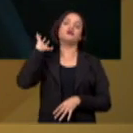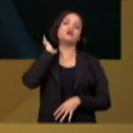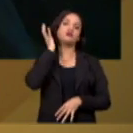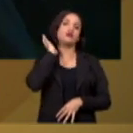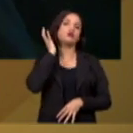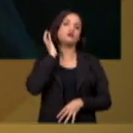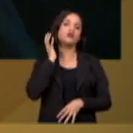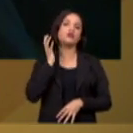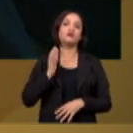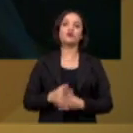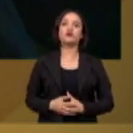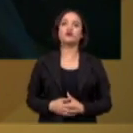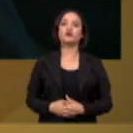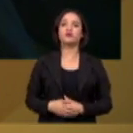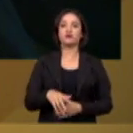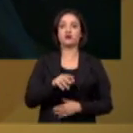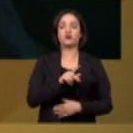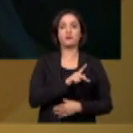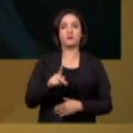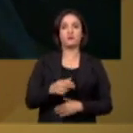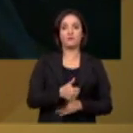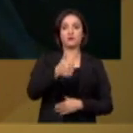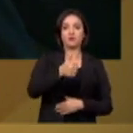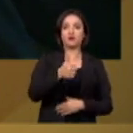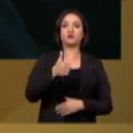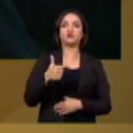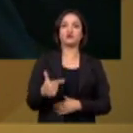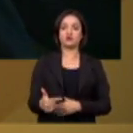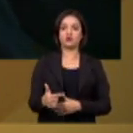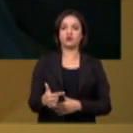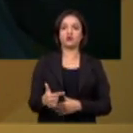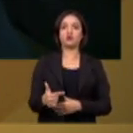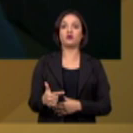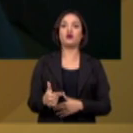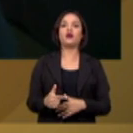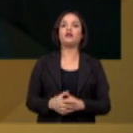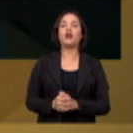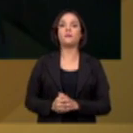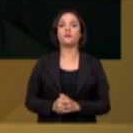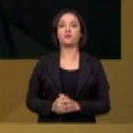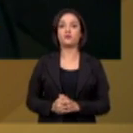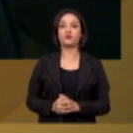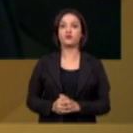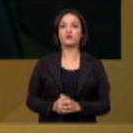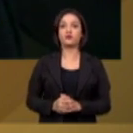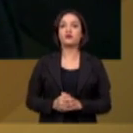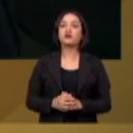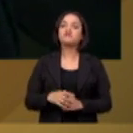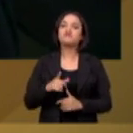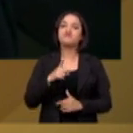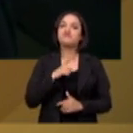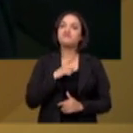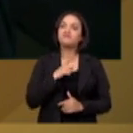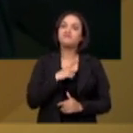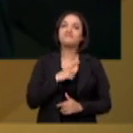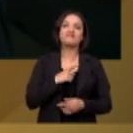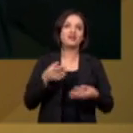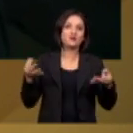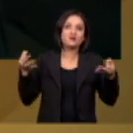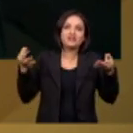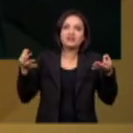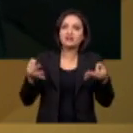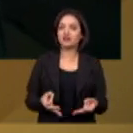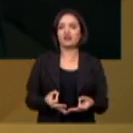menção à presidência e vice-presidência do supremo tribunal federal é primo absoluta a